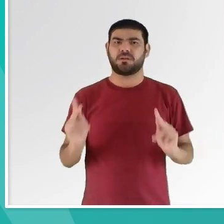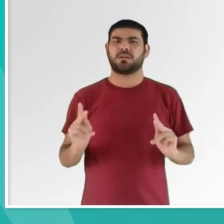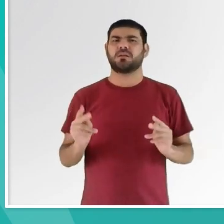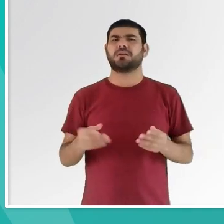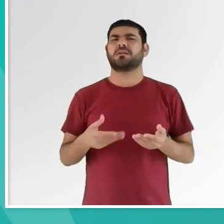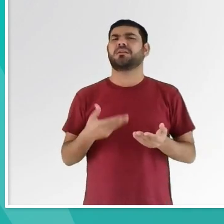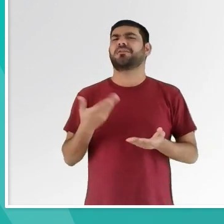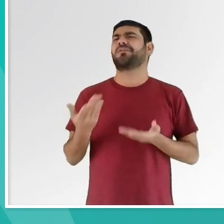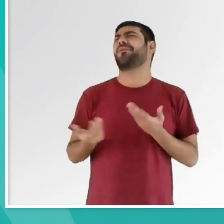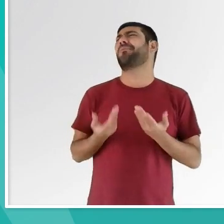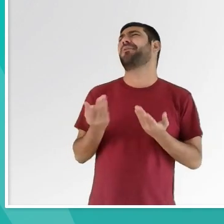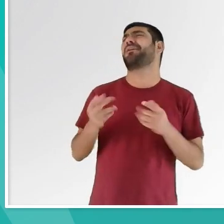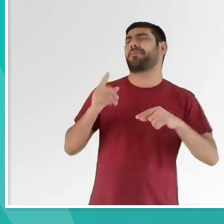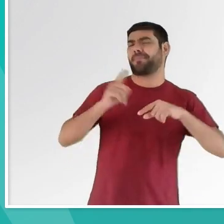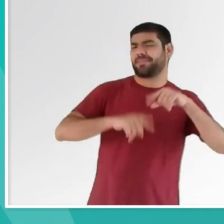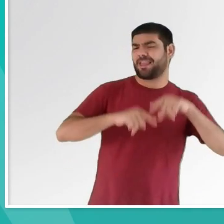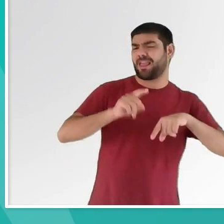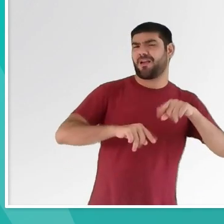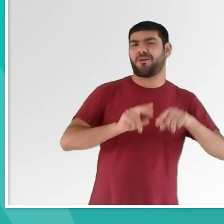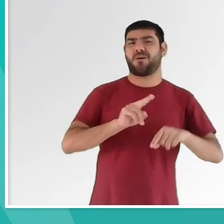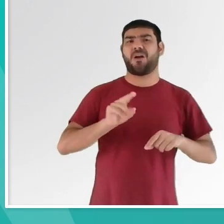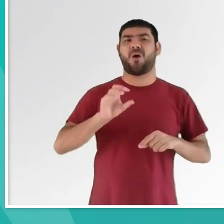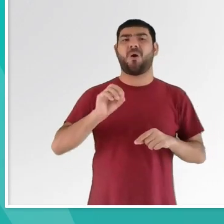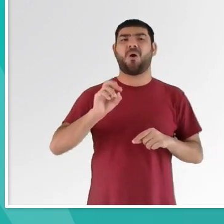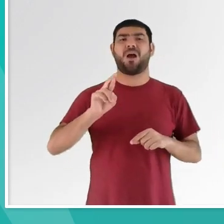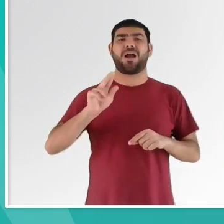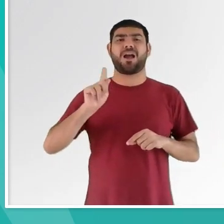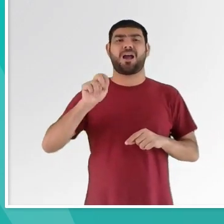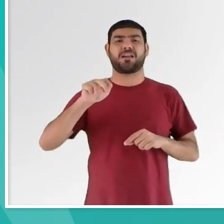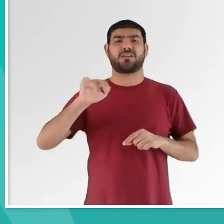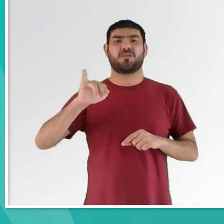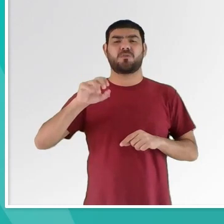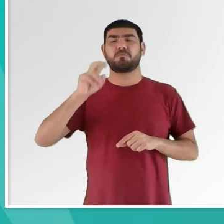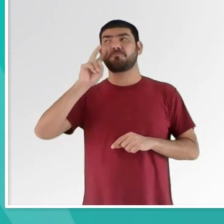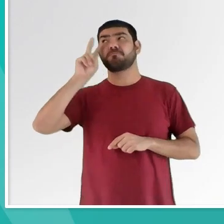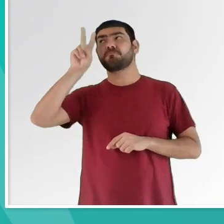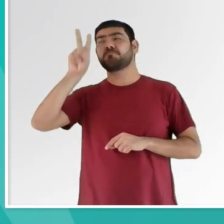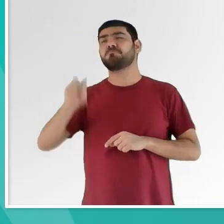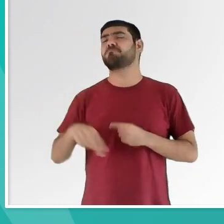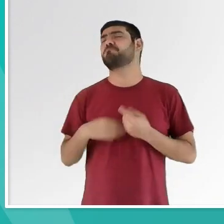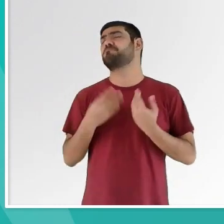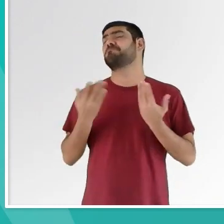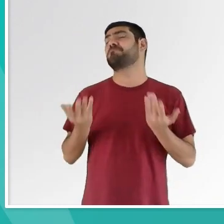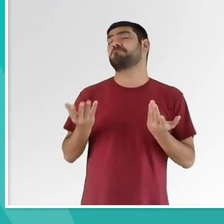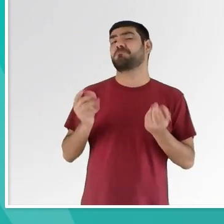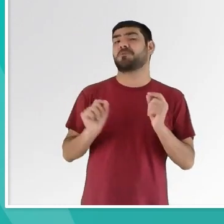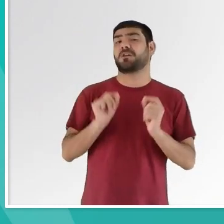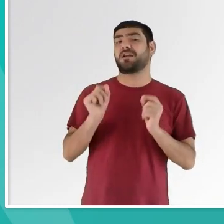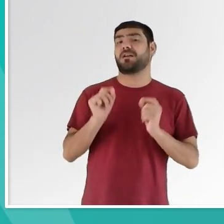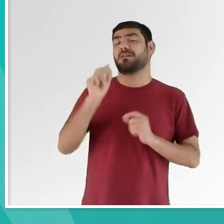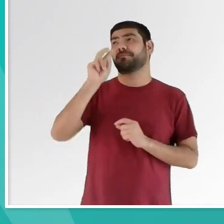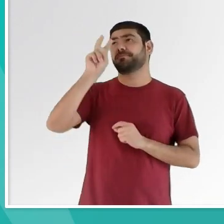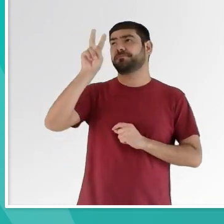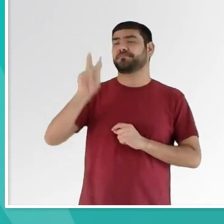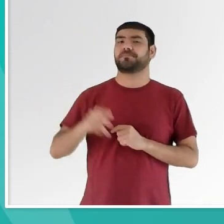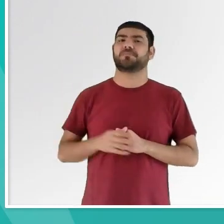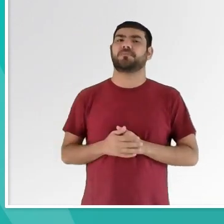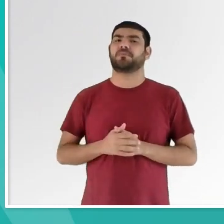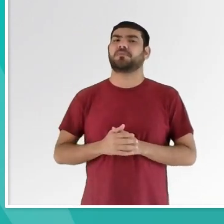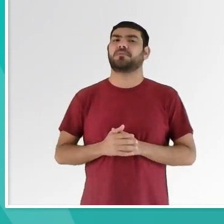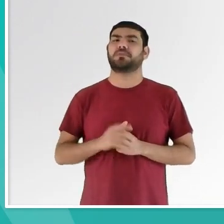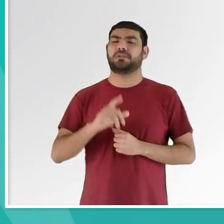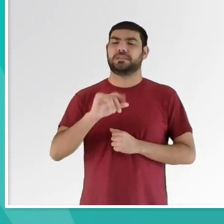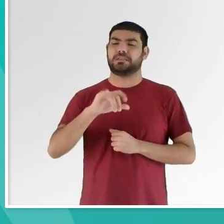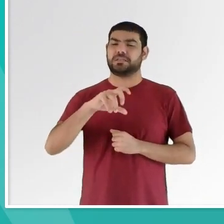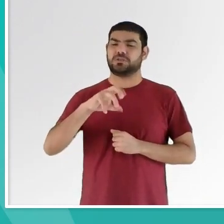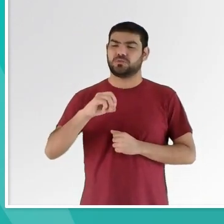material orgânico? Vamos ver? Então, o que seria esse material orgânico que nós vamos denominar de lixo